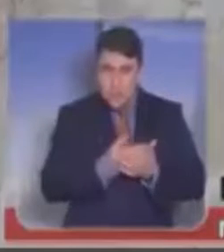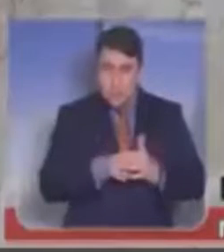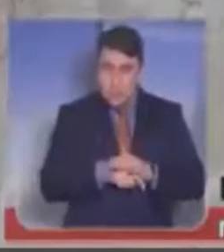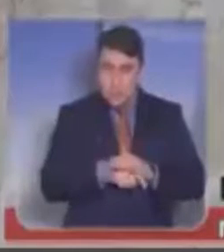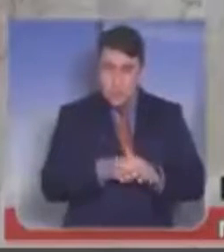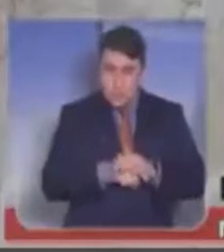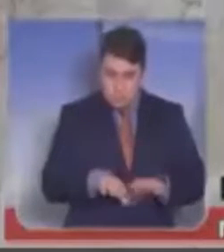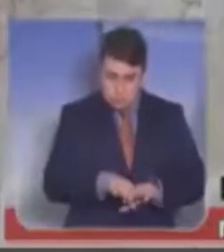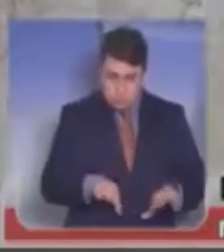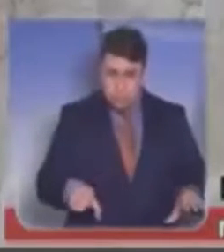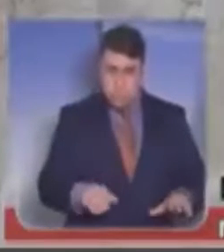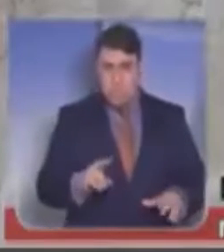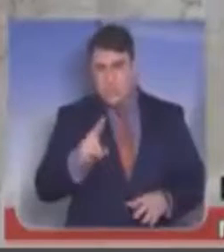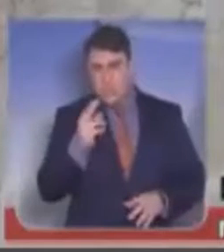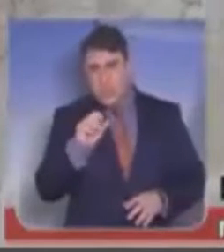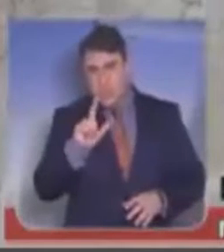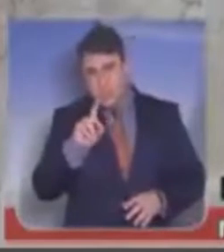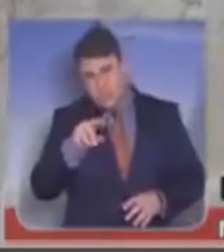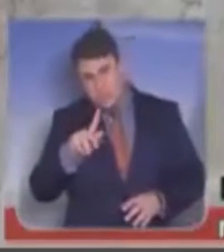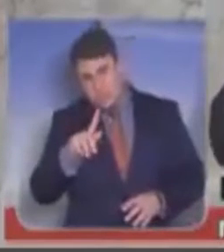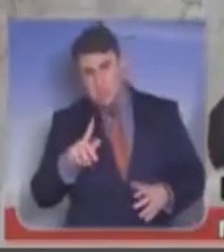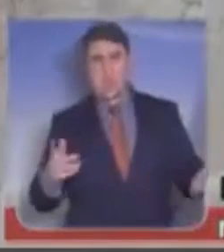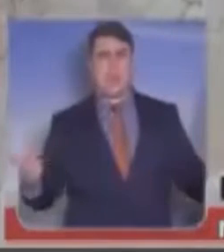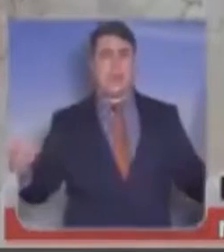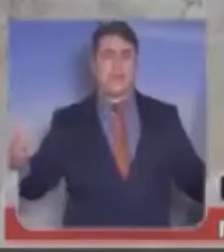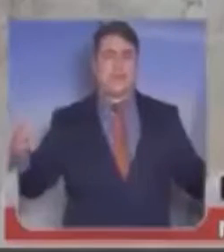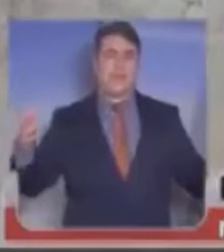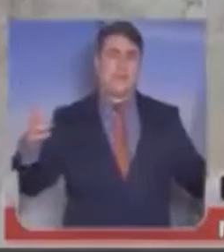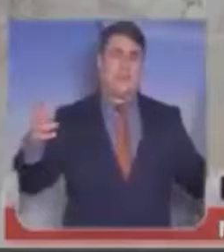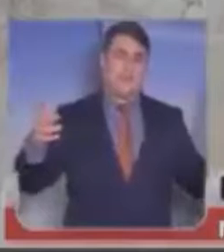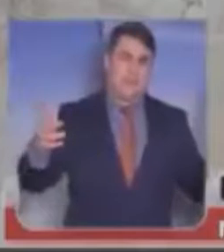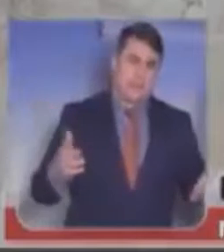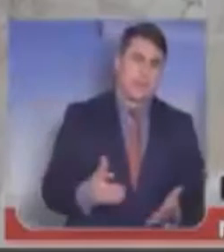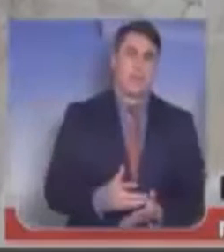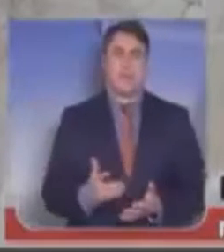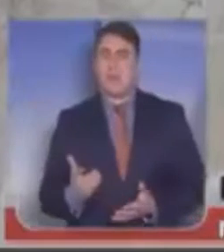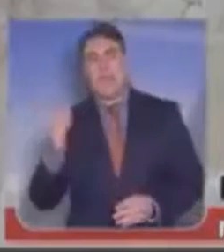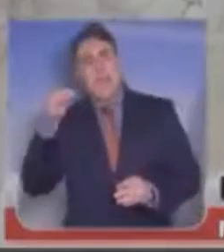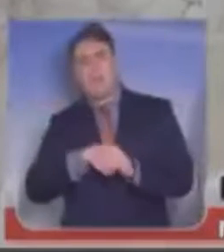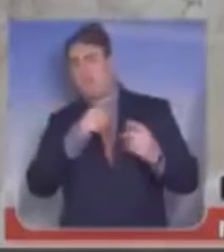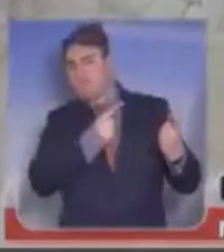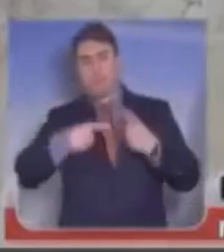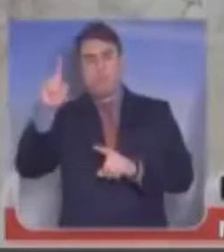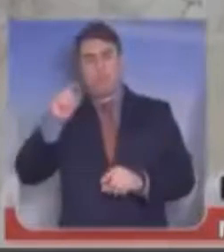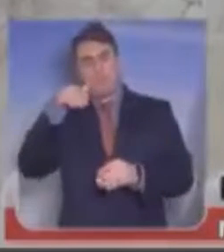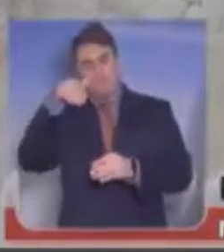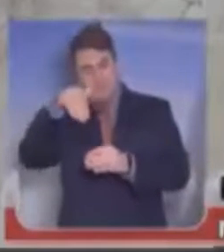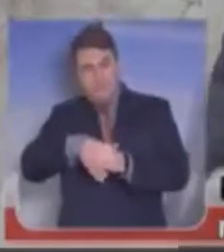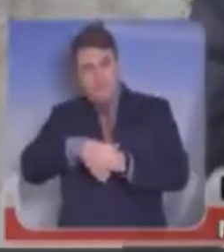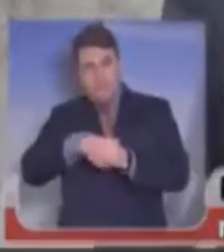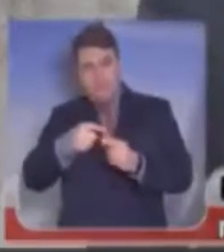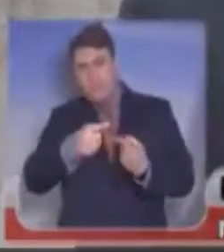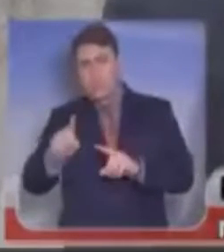é que é um aqüífero guarani uma holding então eu queria dizer que o voto contra o voto contra do que era tão na semana